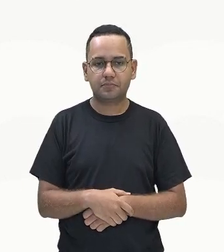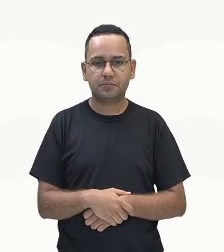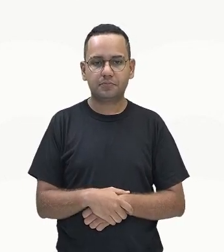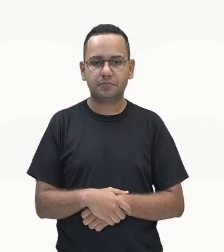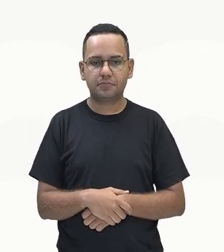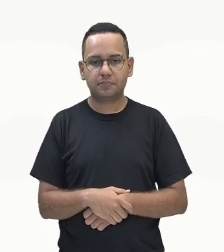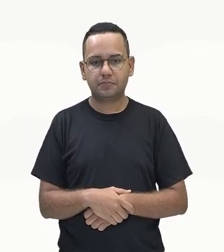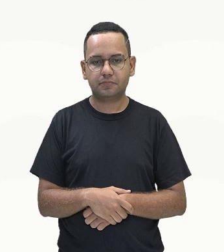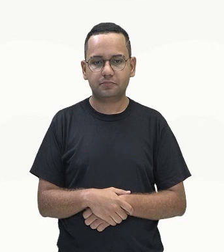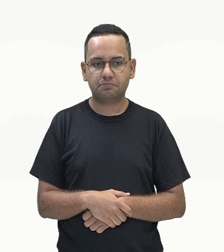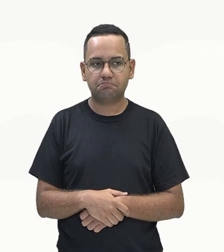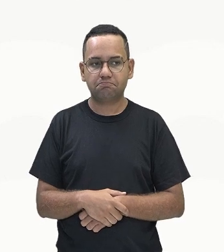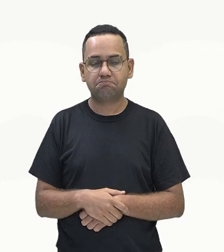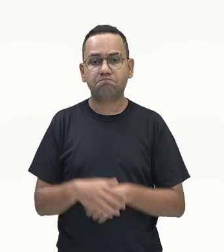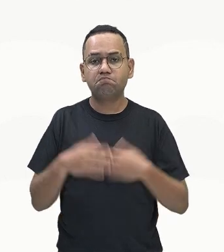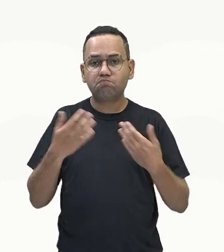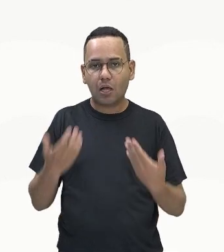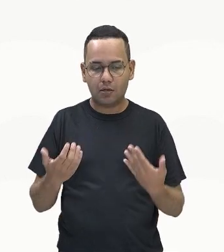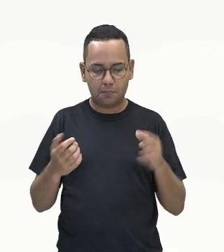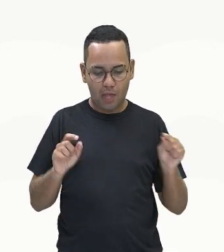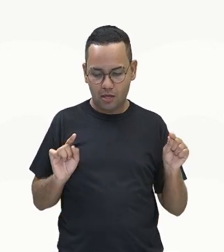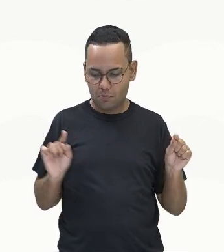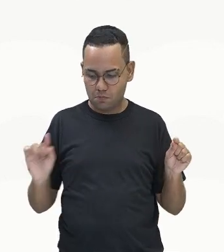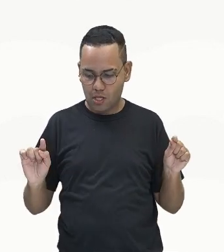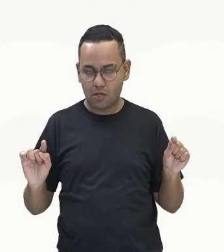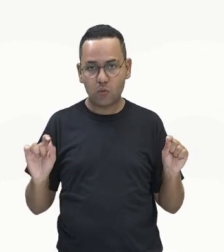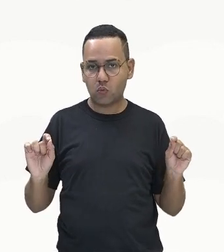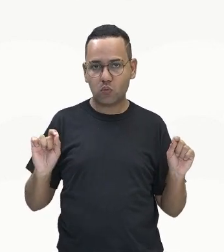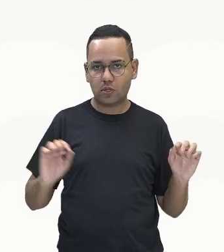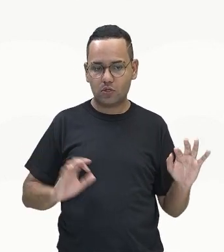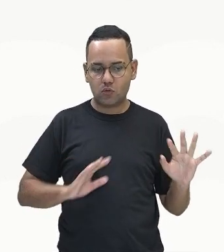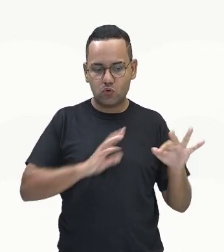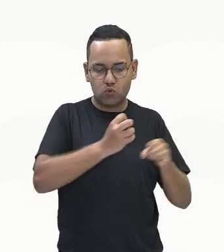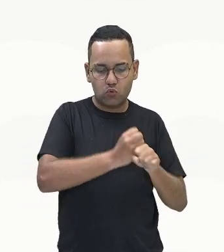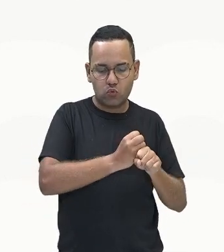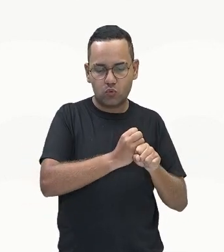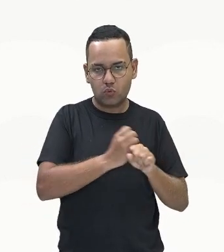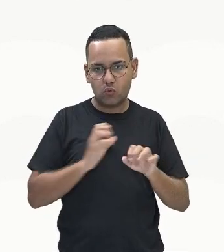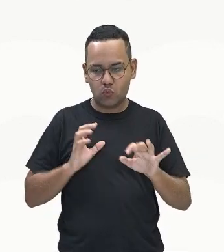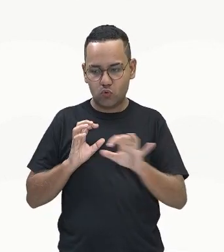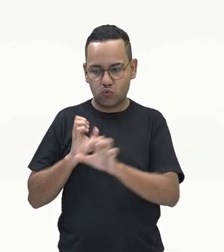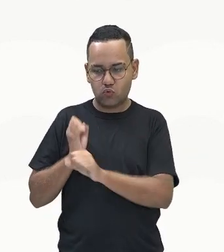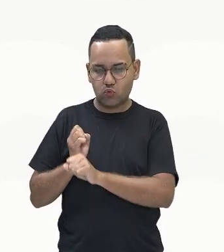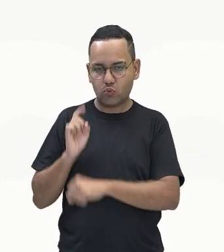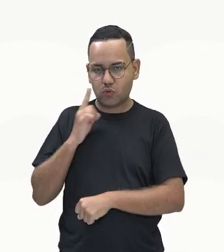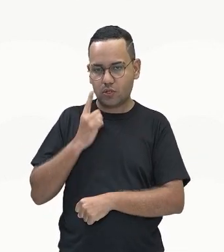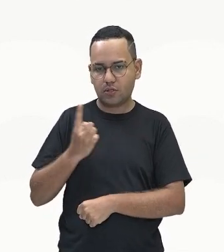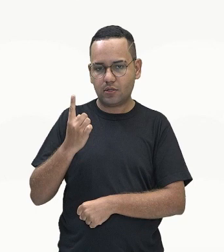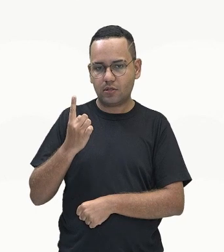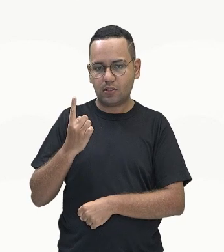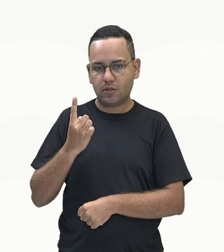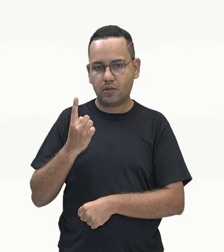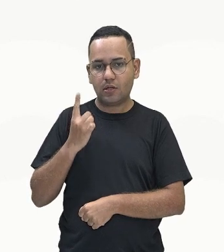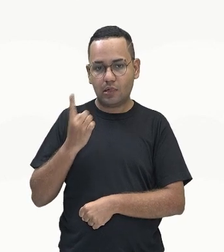61,05. Olha aí, ó. A gente vê que o total de juros nos juros compostos deu R$